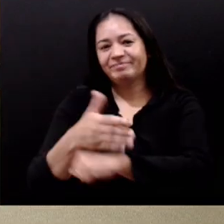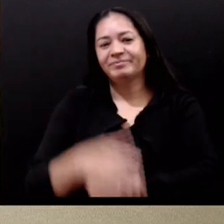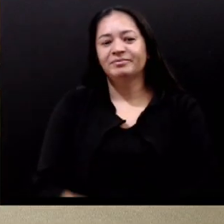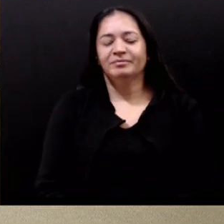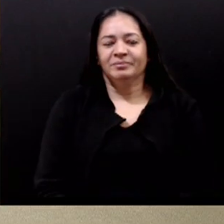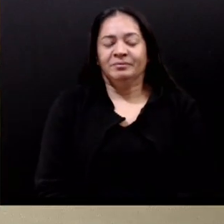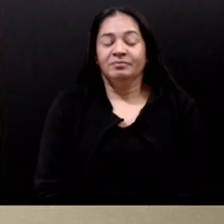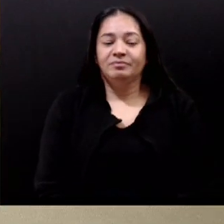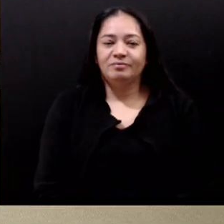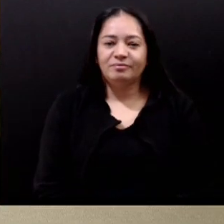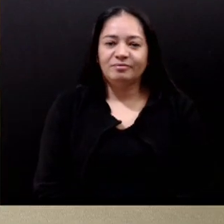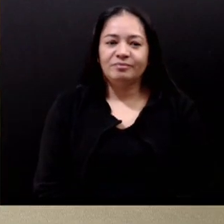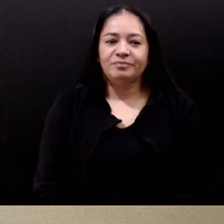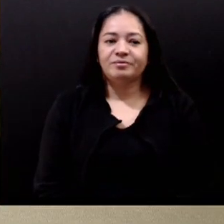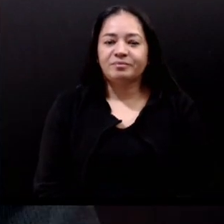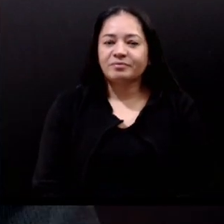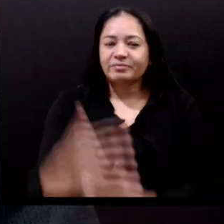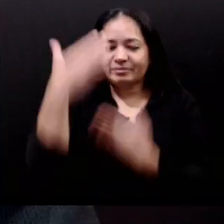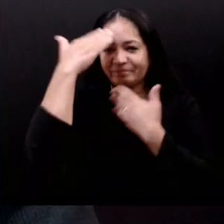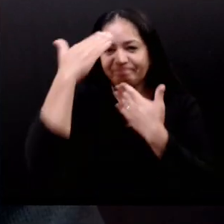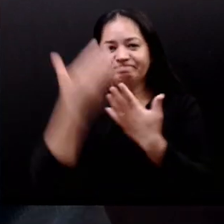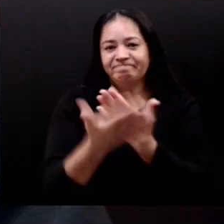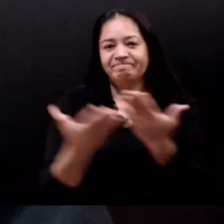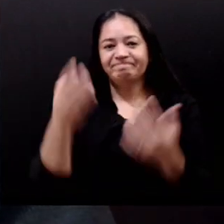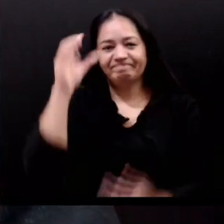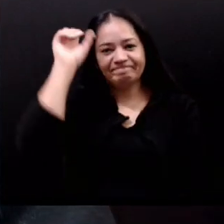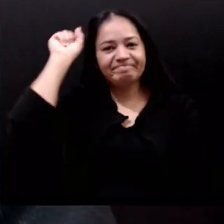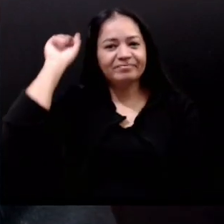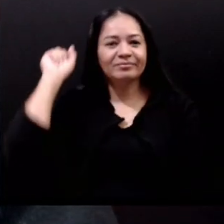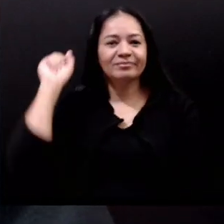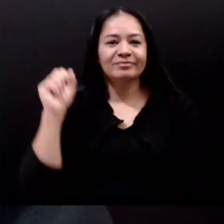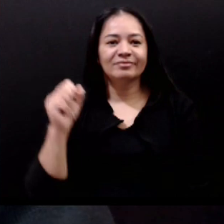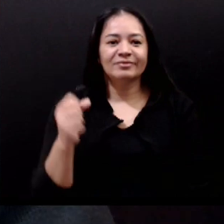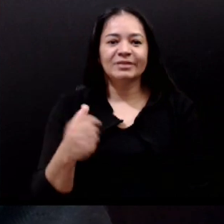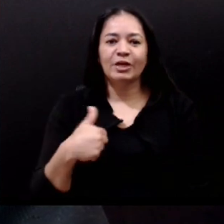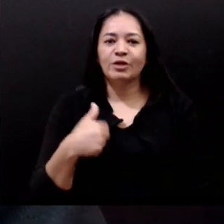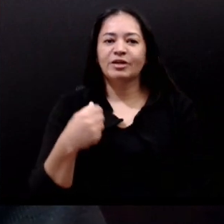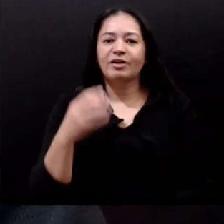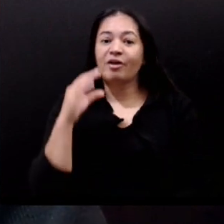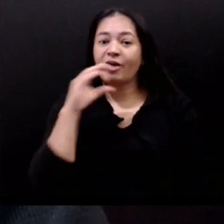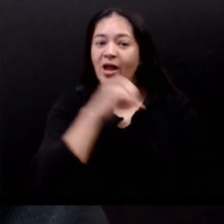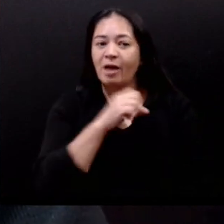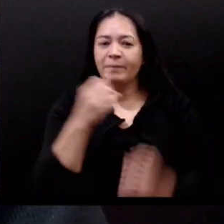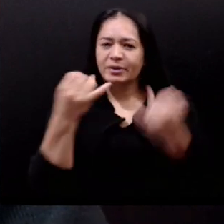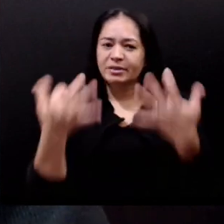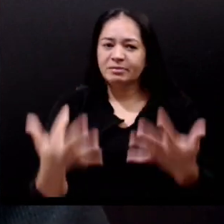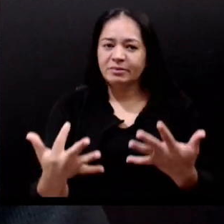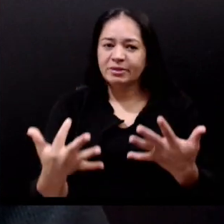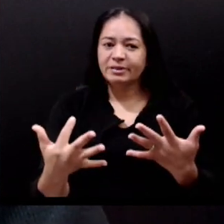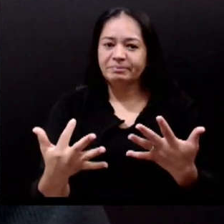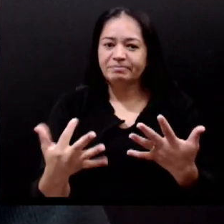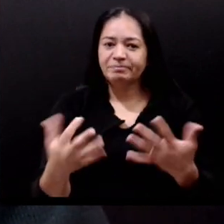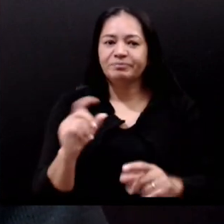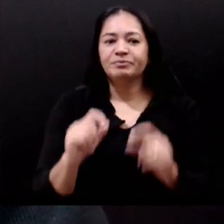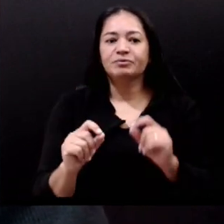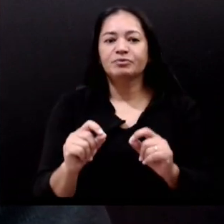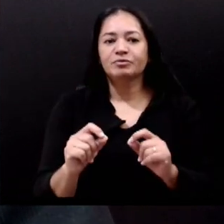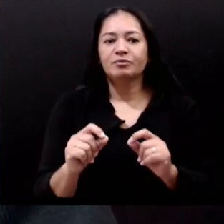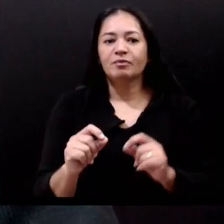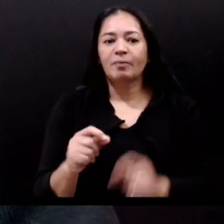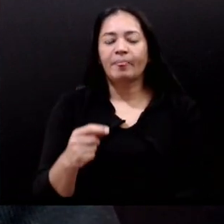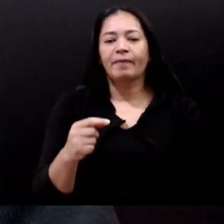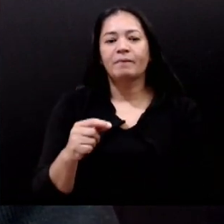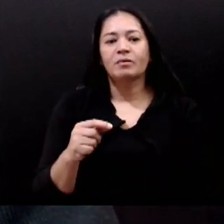Rúbia. Obrigado mesmo. É uma coisa assim, eu quero falar bem Sim, rapidamente por assim para favor. todos, né? Mas o último gancho ali do